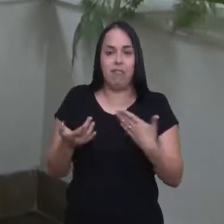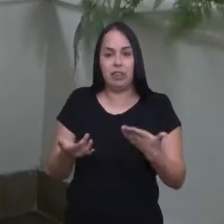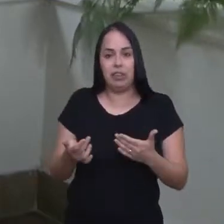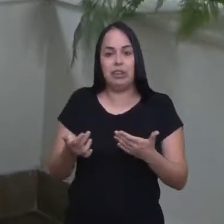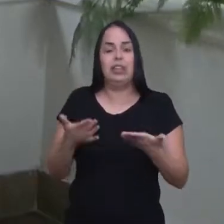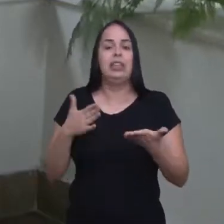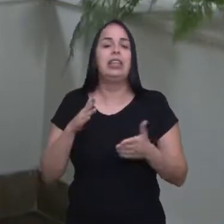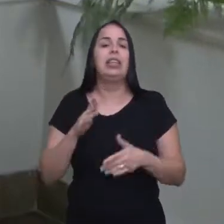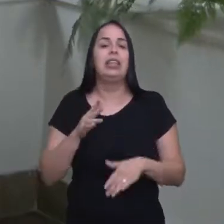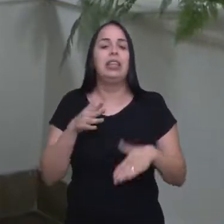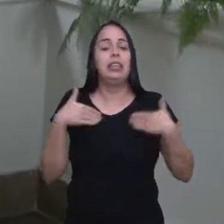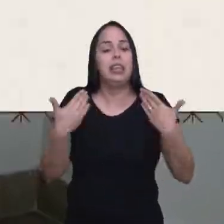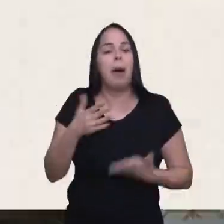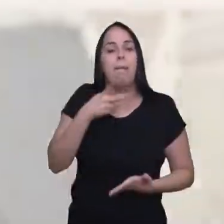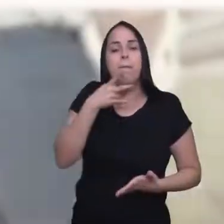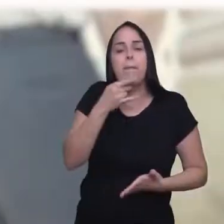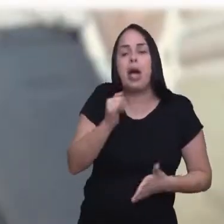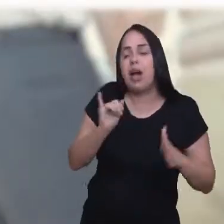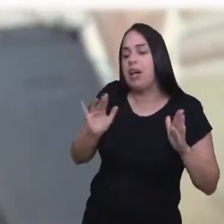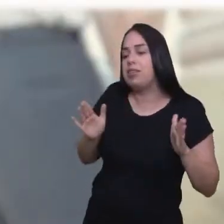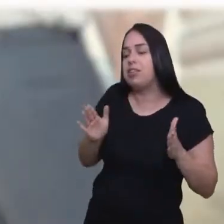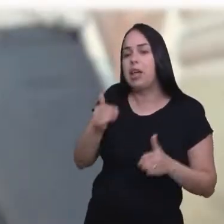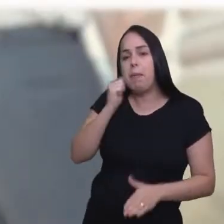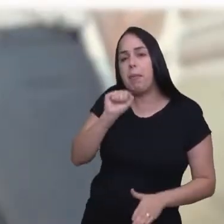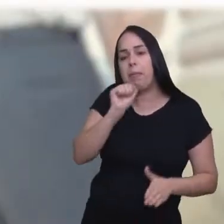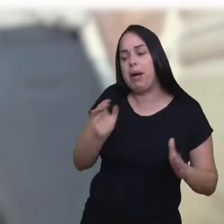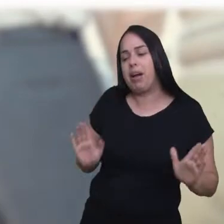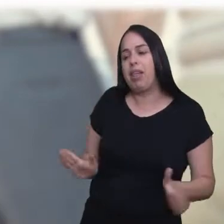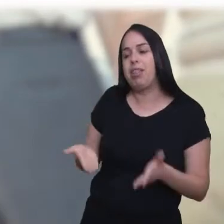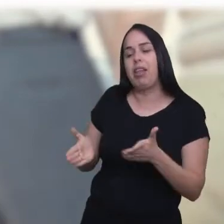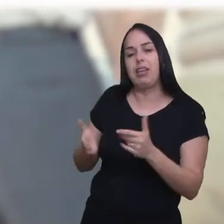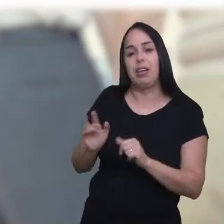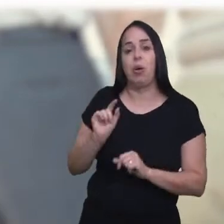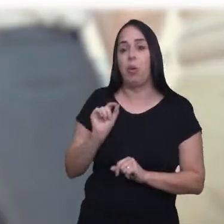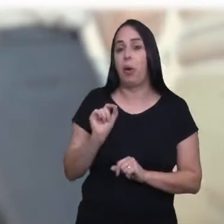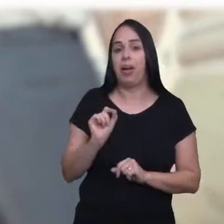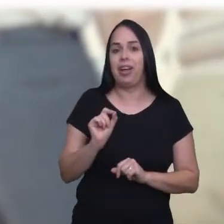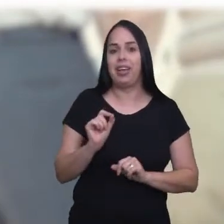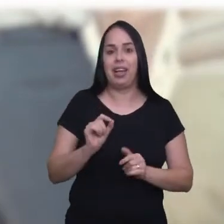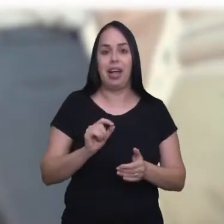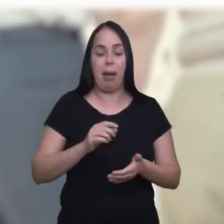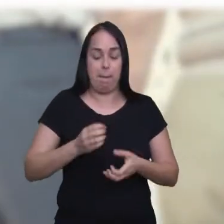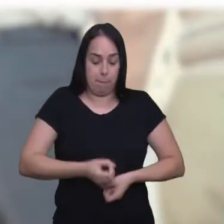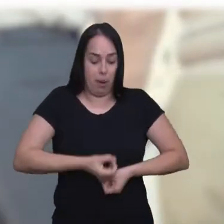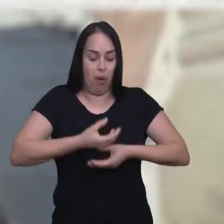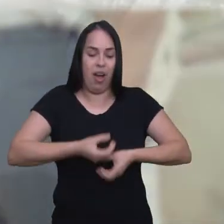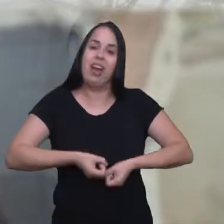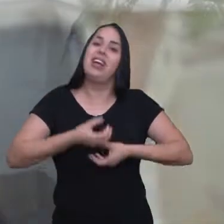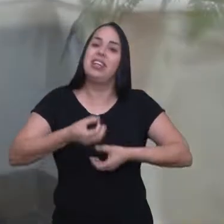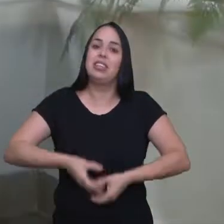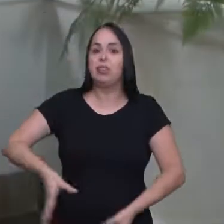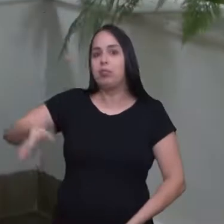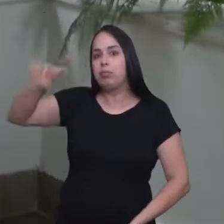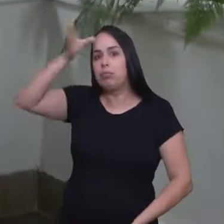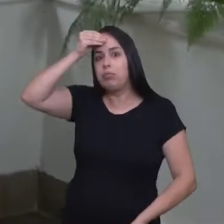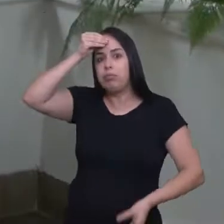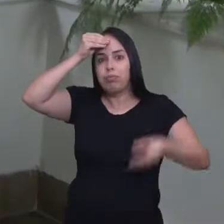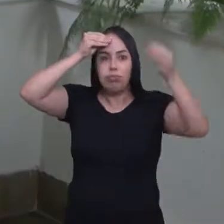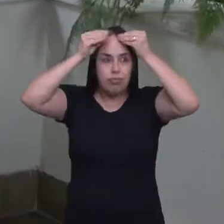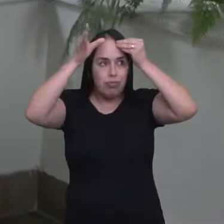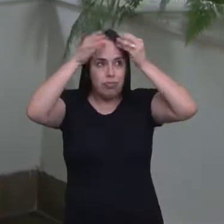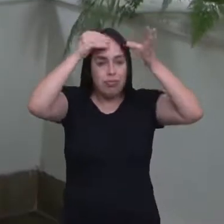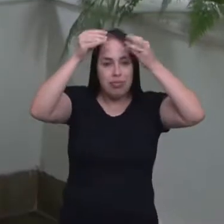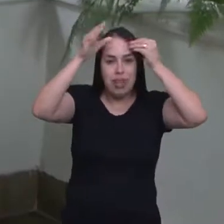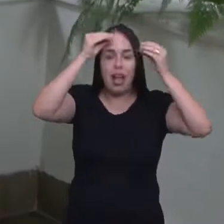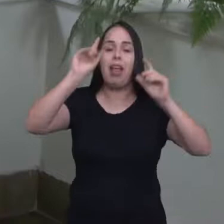papai e mamãe incentivavam nós decorarmos poesia e praticamente fazer concurso, ver